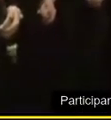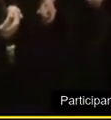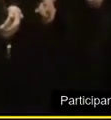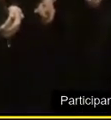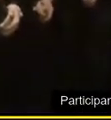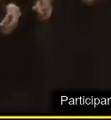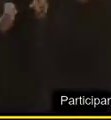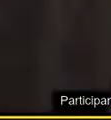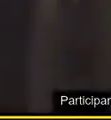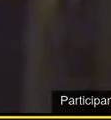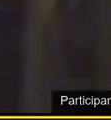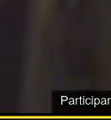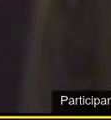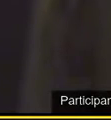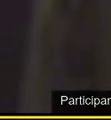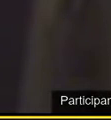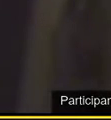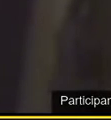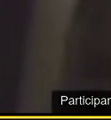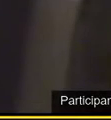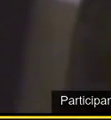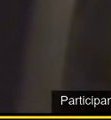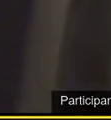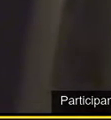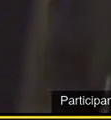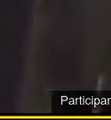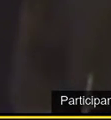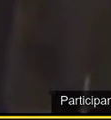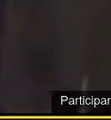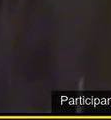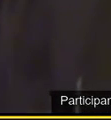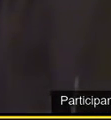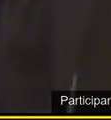Ouviremos agora a execução do hino nacional brasileiro.